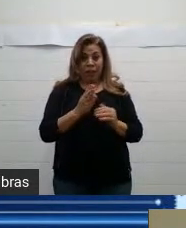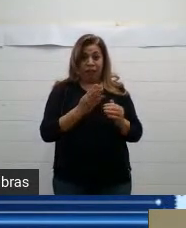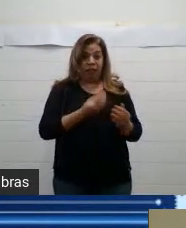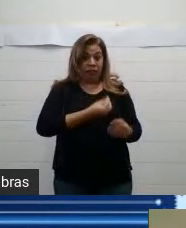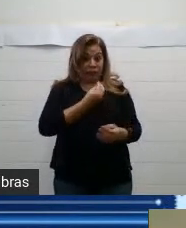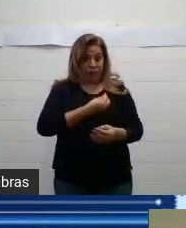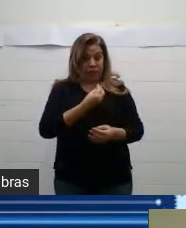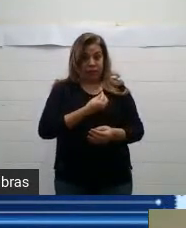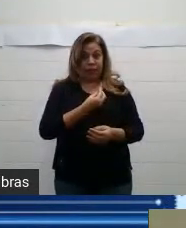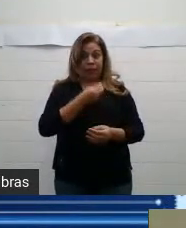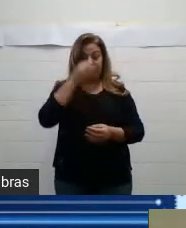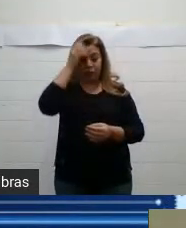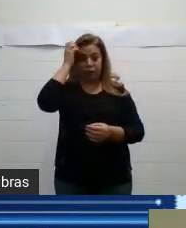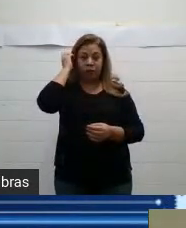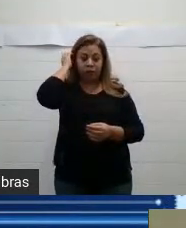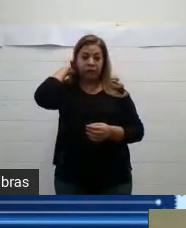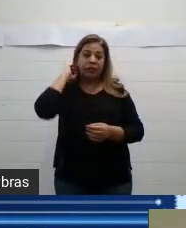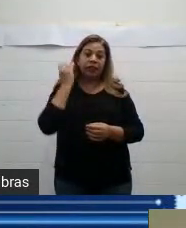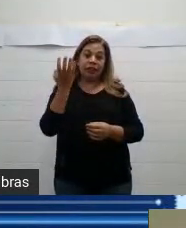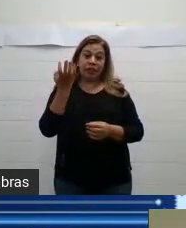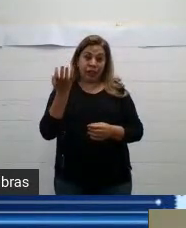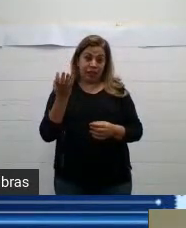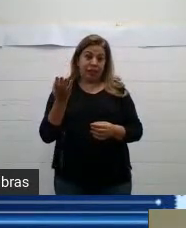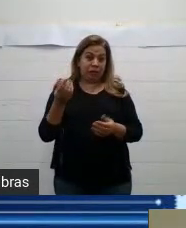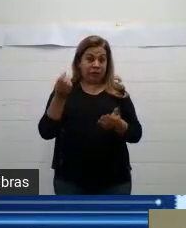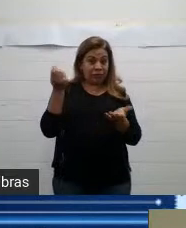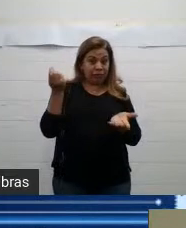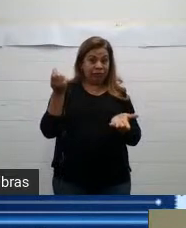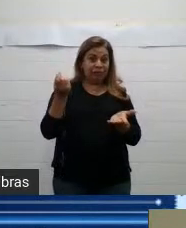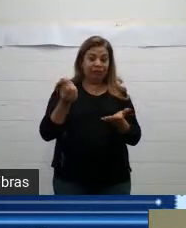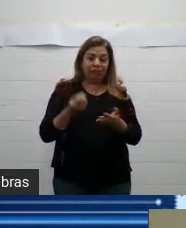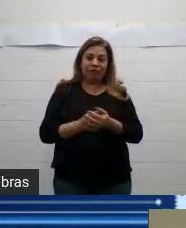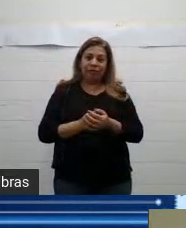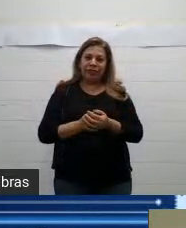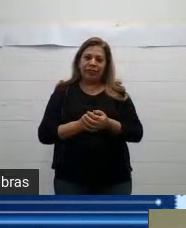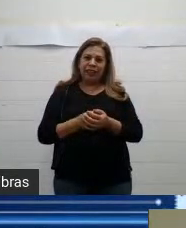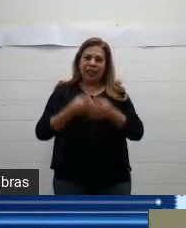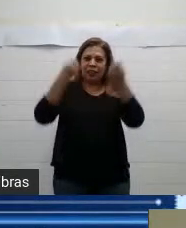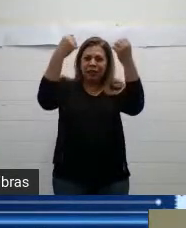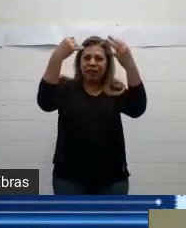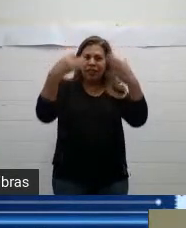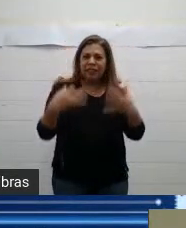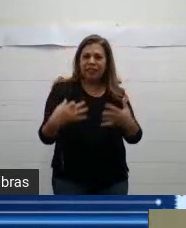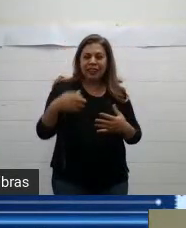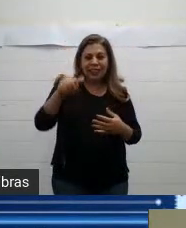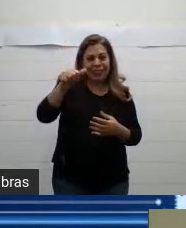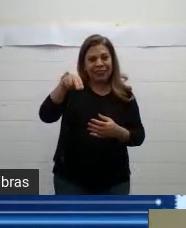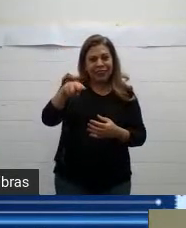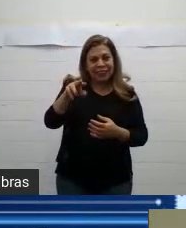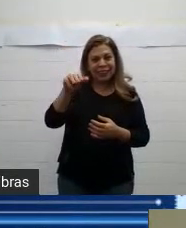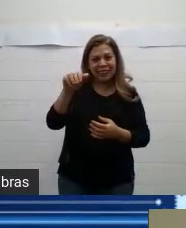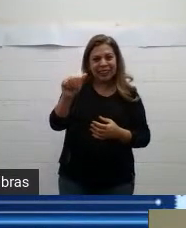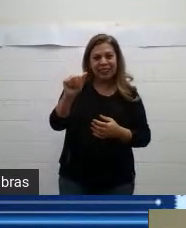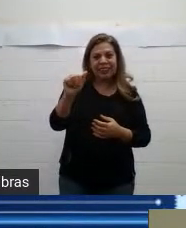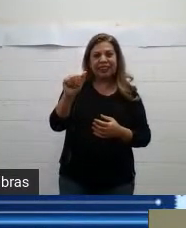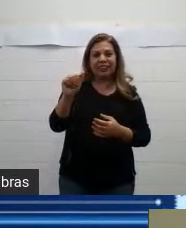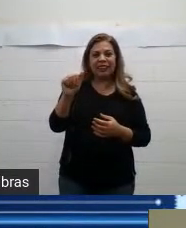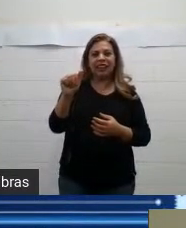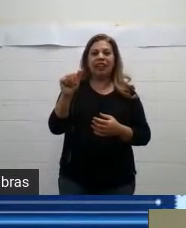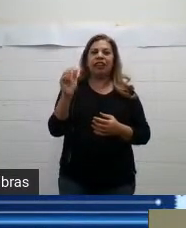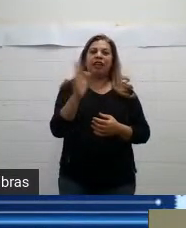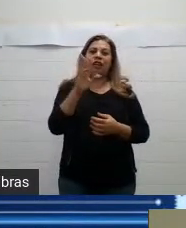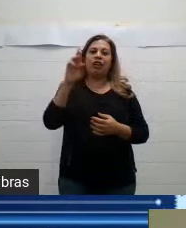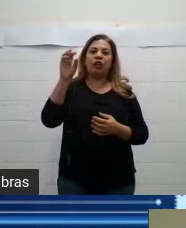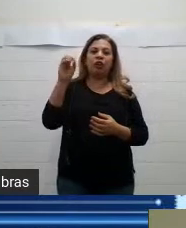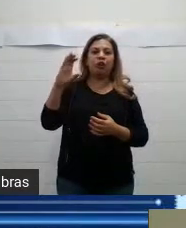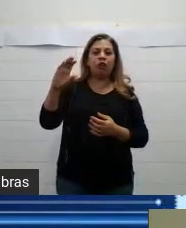passando, tá? Queria registrar também a fala da Ana Rocha, eu não podia esquecer dessa fala da Ana Rocha, certo? A